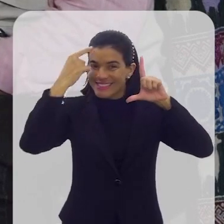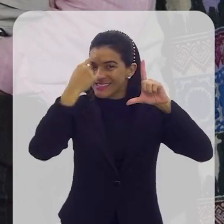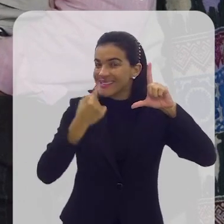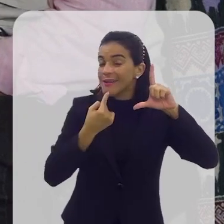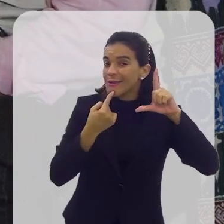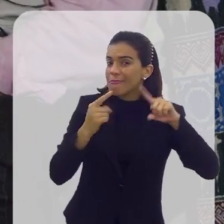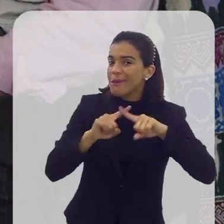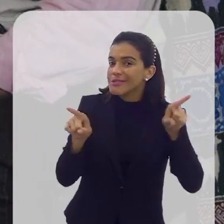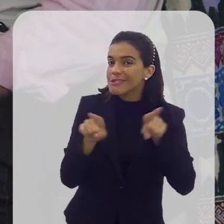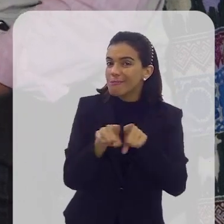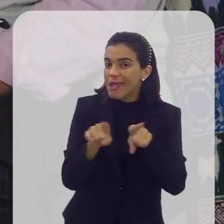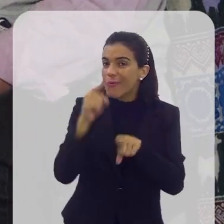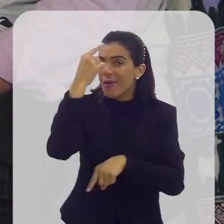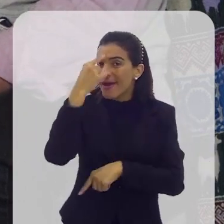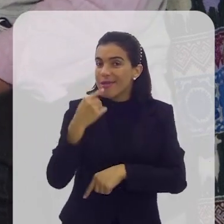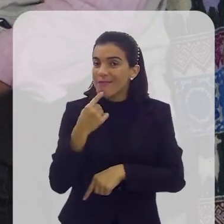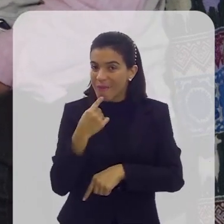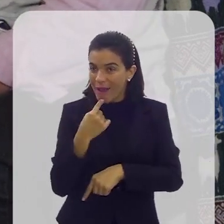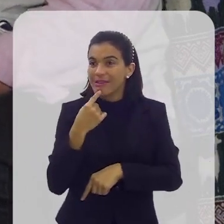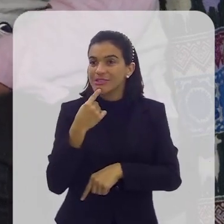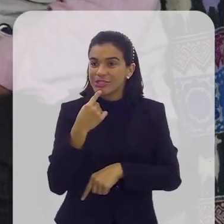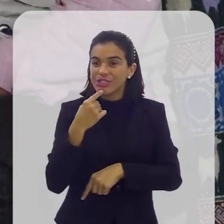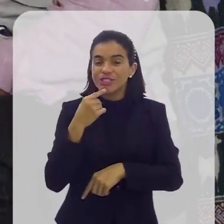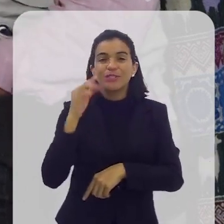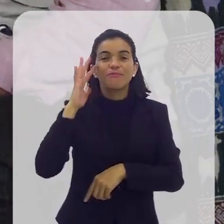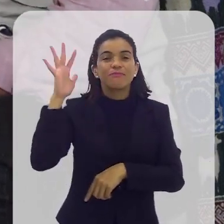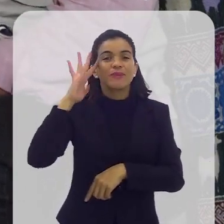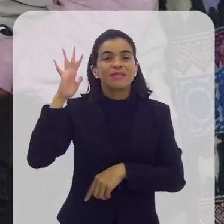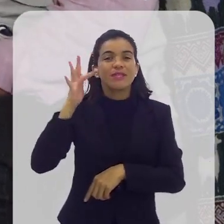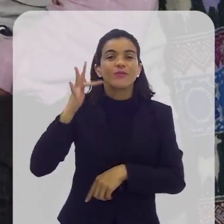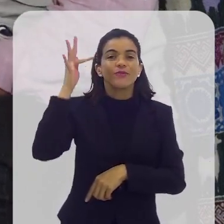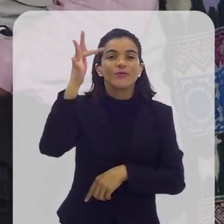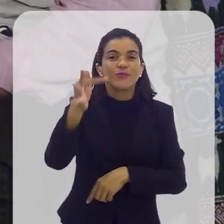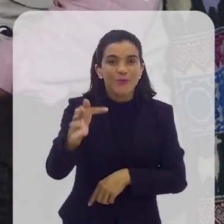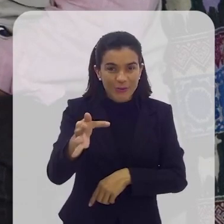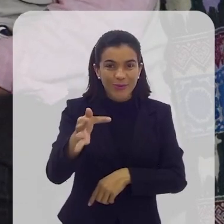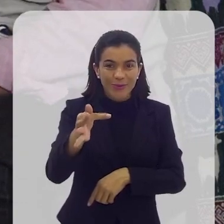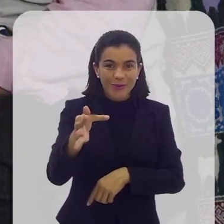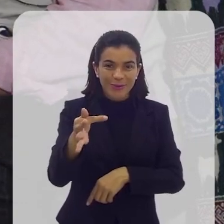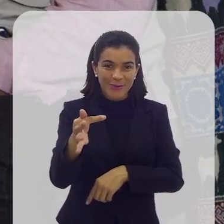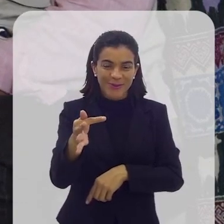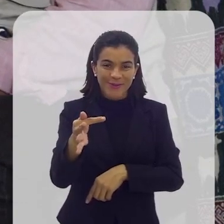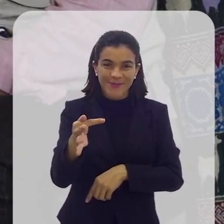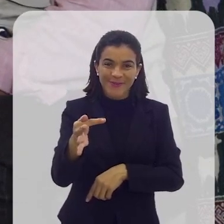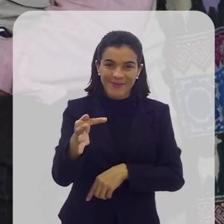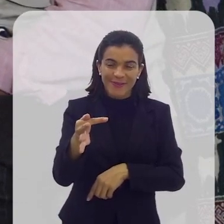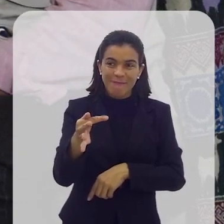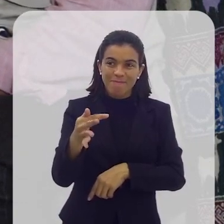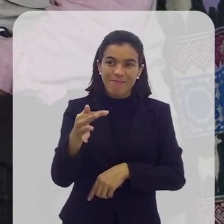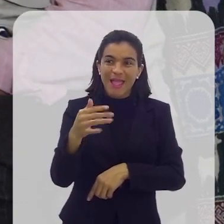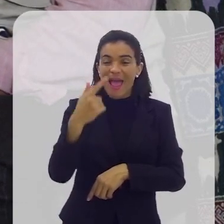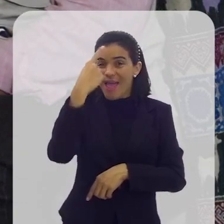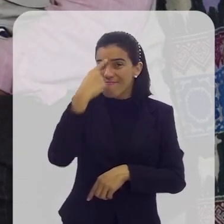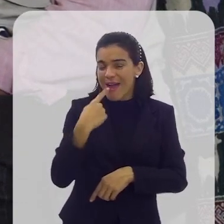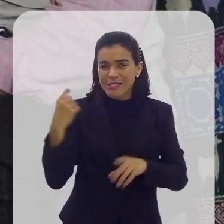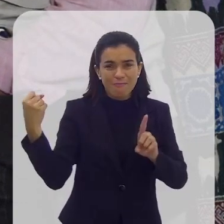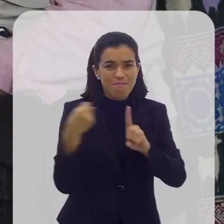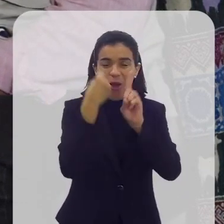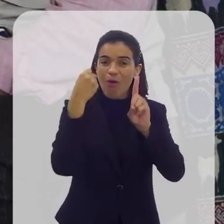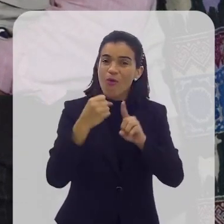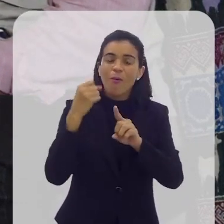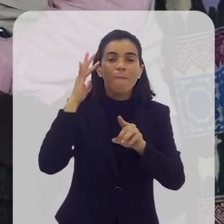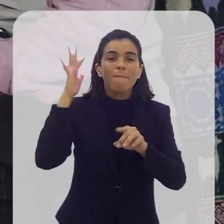intervalos, mas por 15 anos. Então, no primeiro mandato, ele não morou aqui, ele morou no Palácio Guanabara. Mas já depois, no